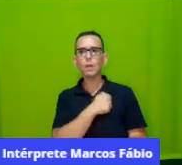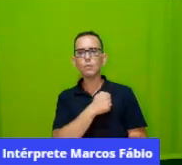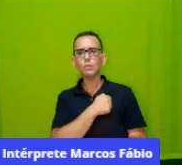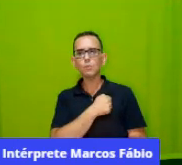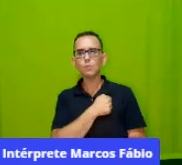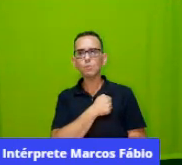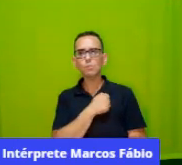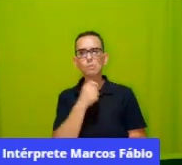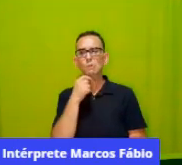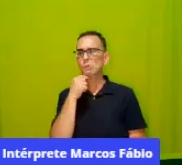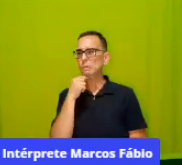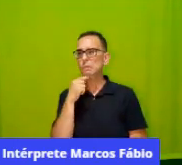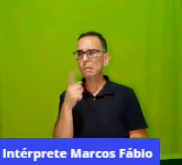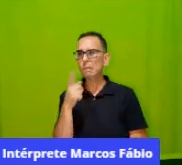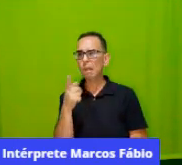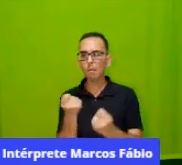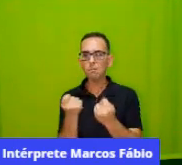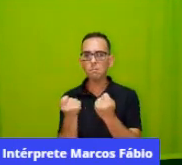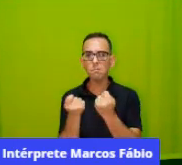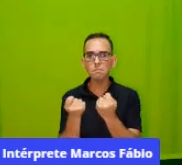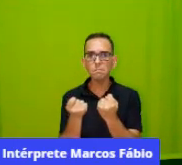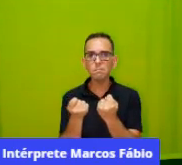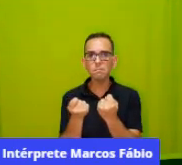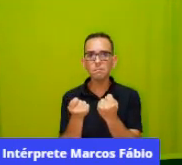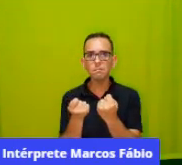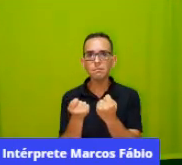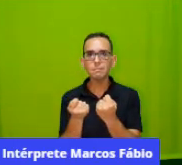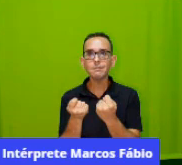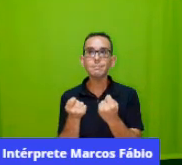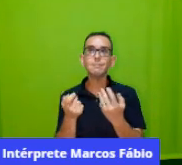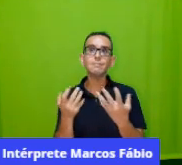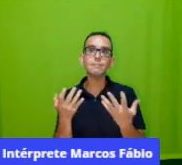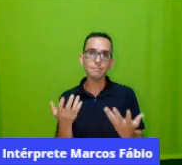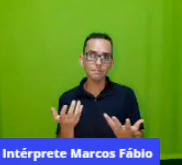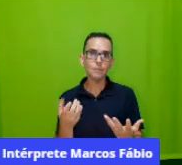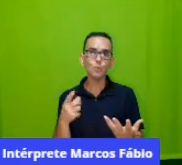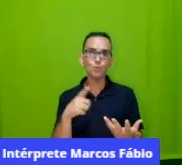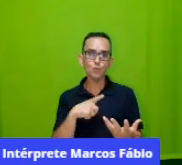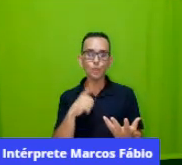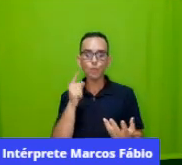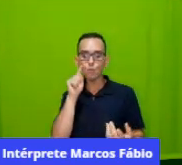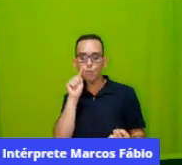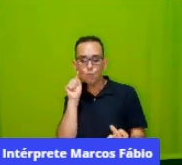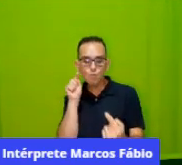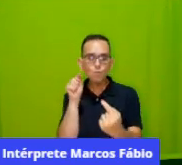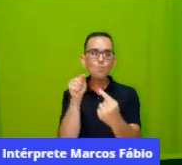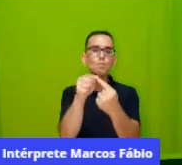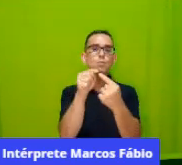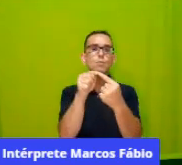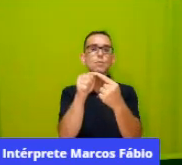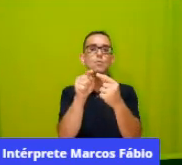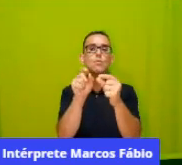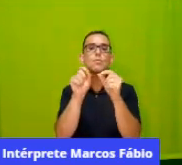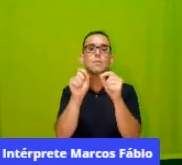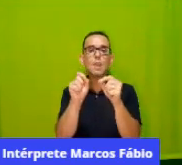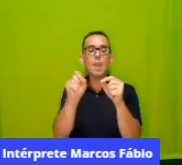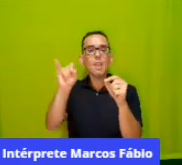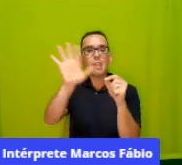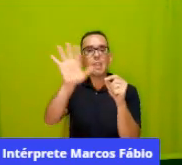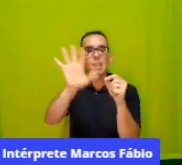E também tem a situação, né, Carol, dos estudantes que ele não consegue manipular, que a gente fala que às vezes é o apontamento,